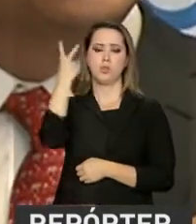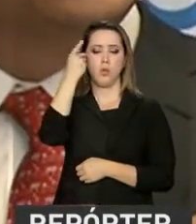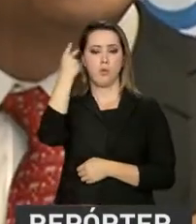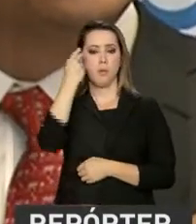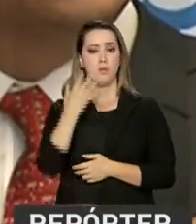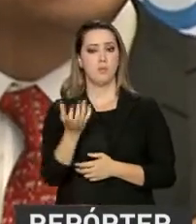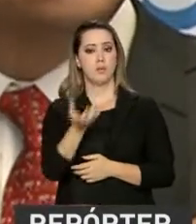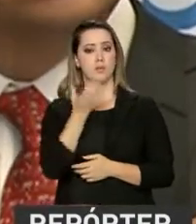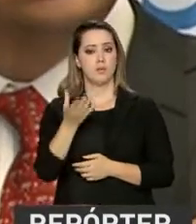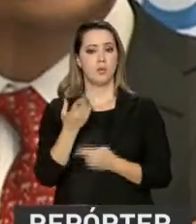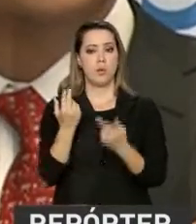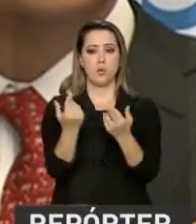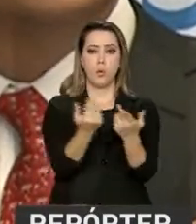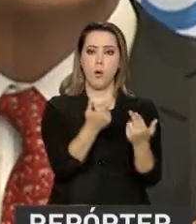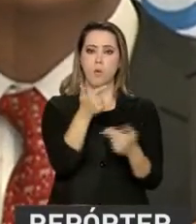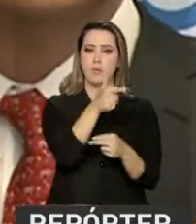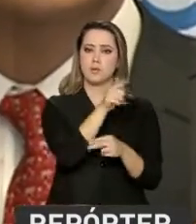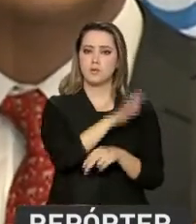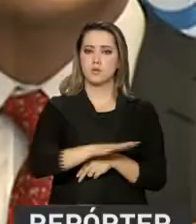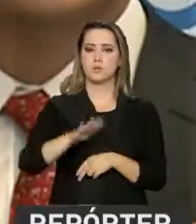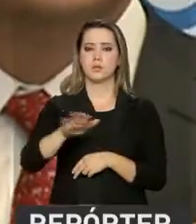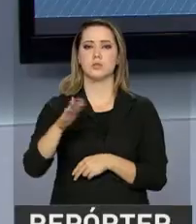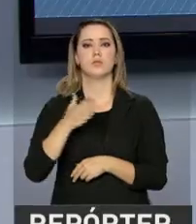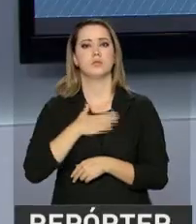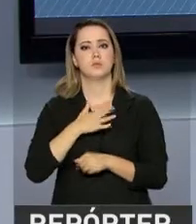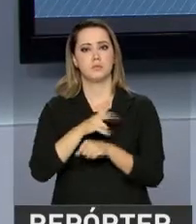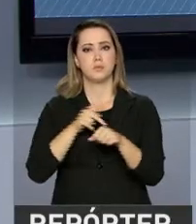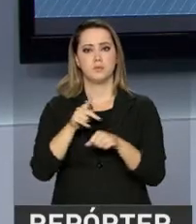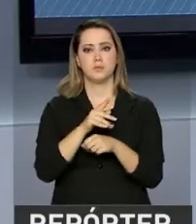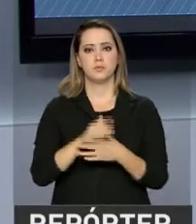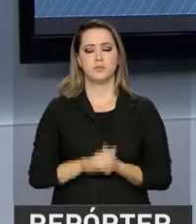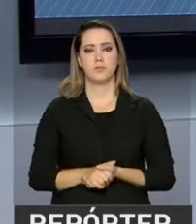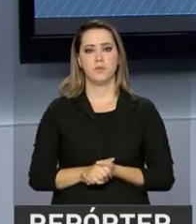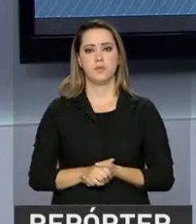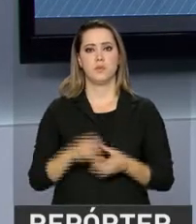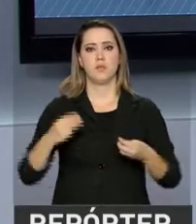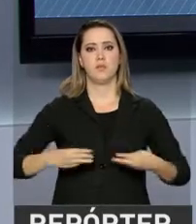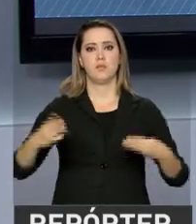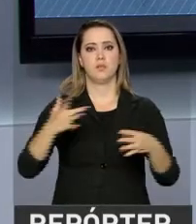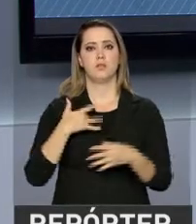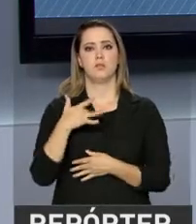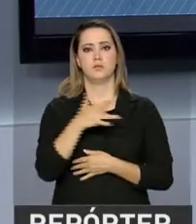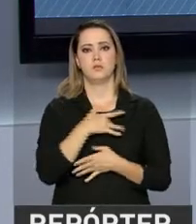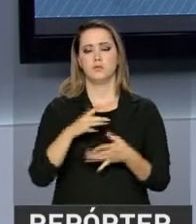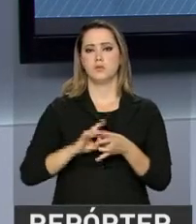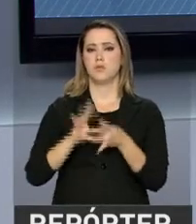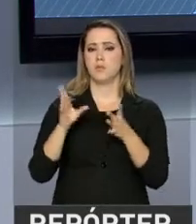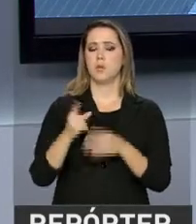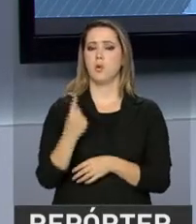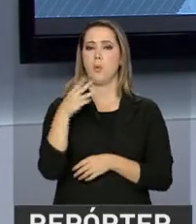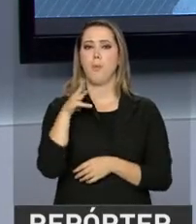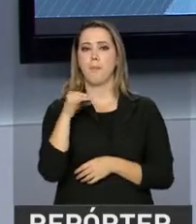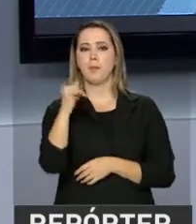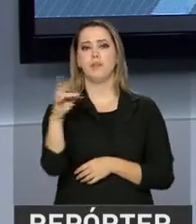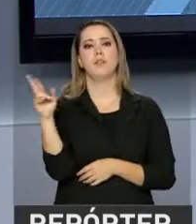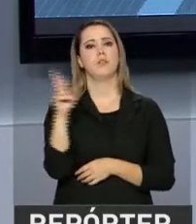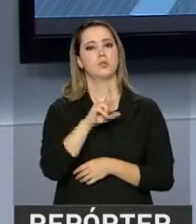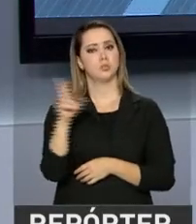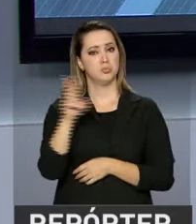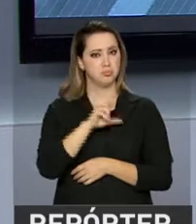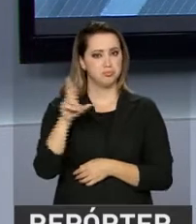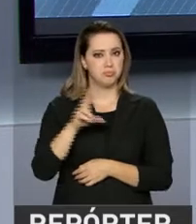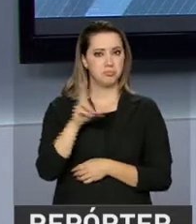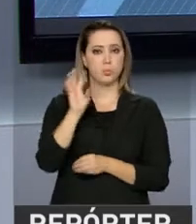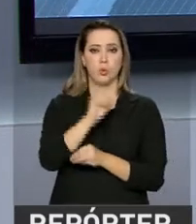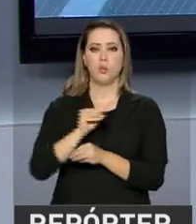e eu quero isso para as outras crianças do meu país eo ministério da saúde liberou 1 bilhão e 700 milhões de reais